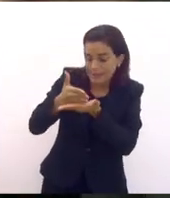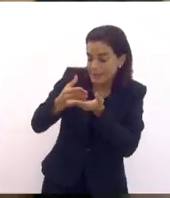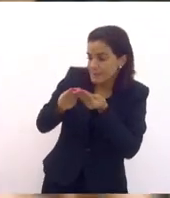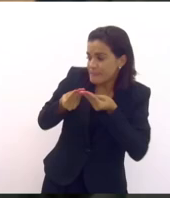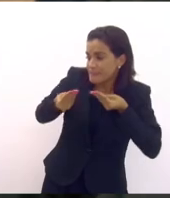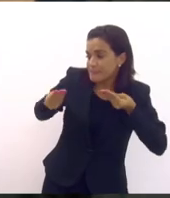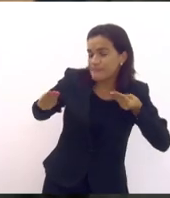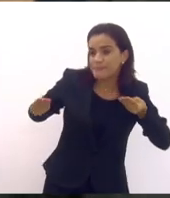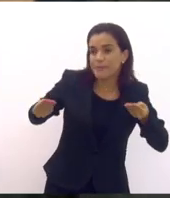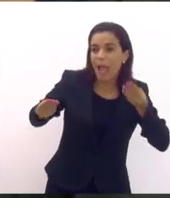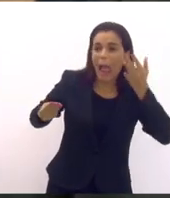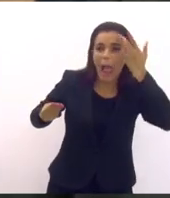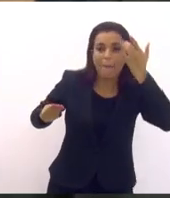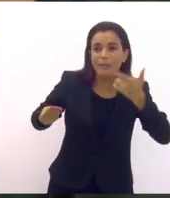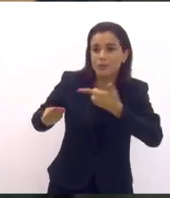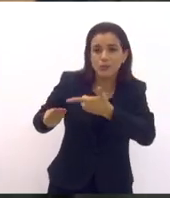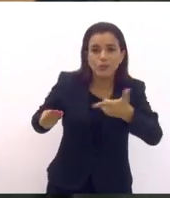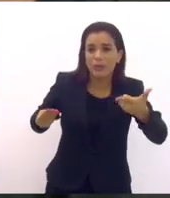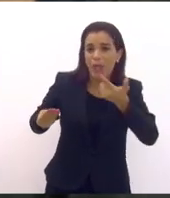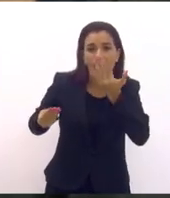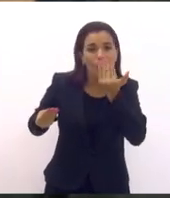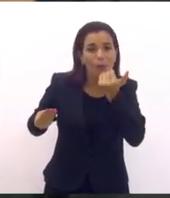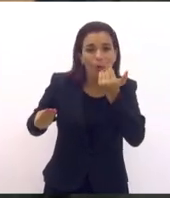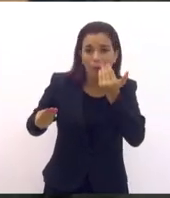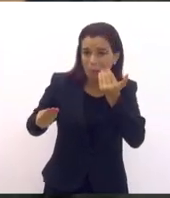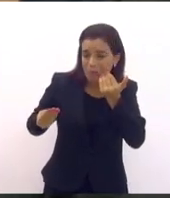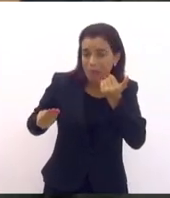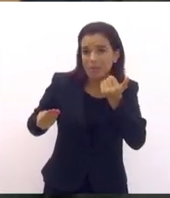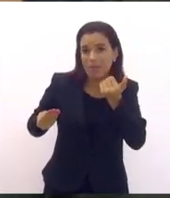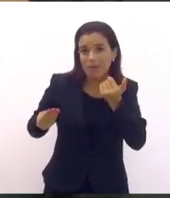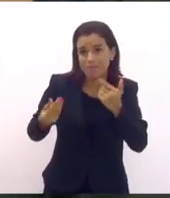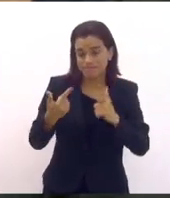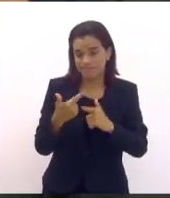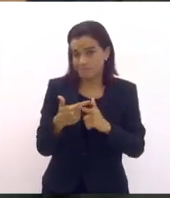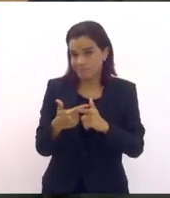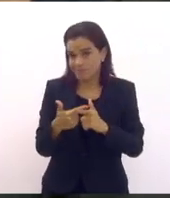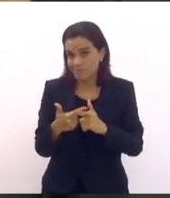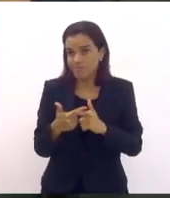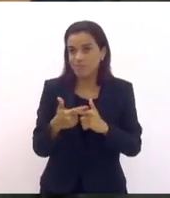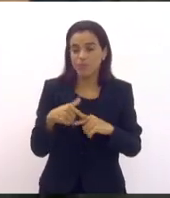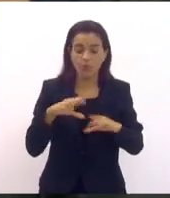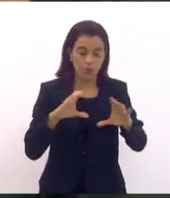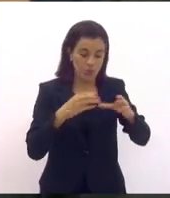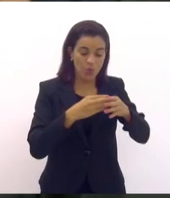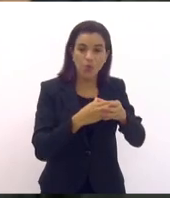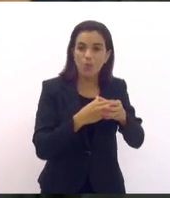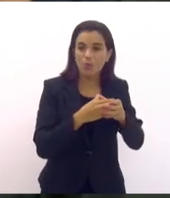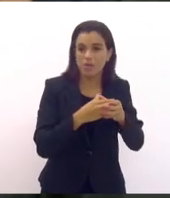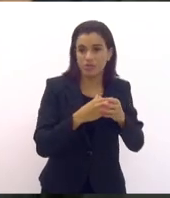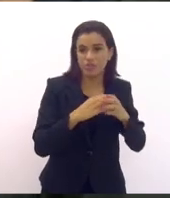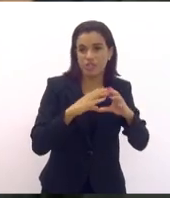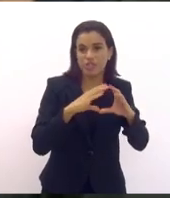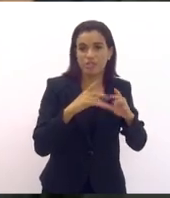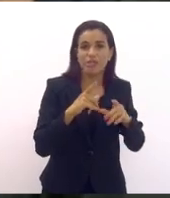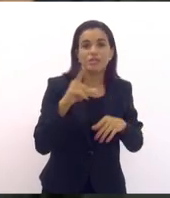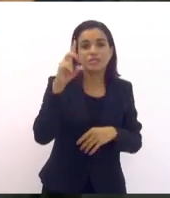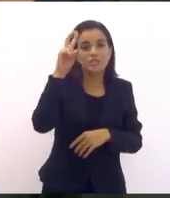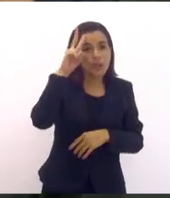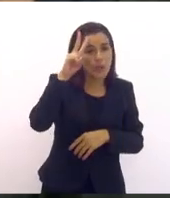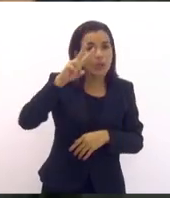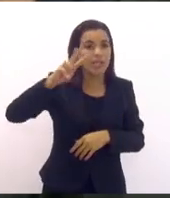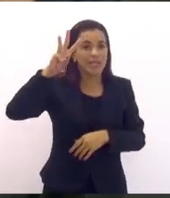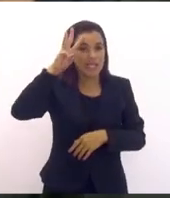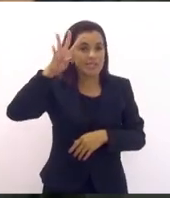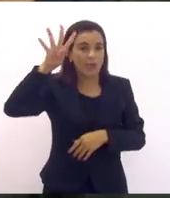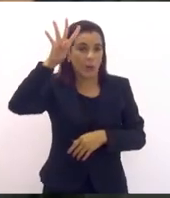que não vai ter no dia seguinte e isso não aconteciam porque no nosso grupo a gente dividia né quem era segunda Quem era